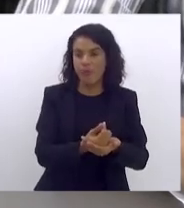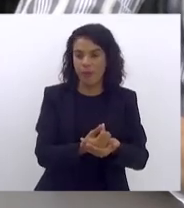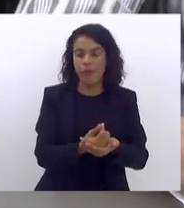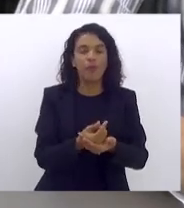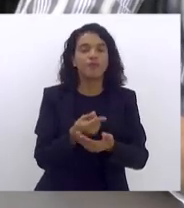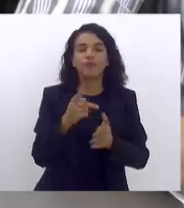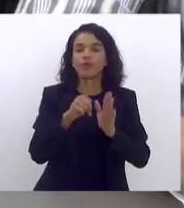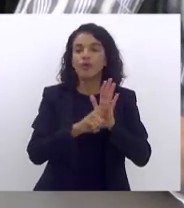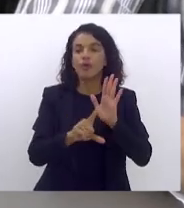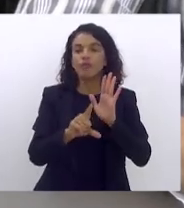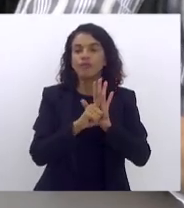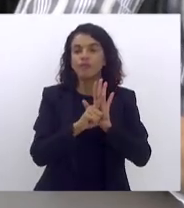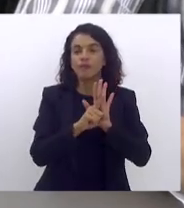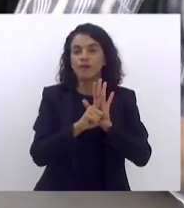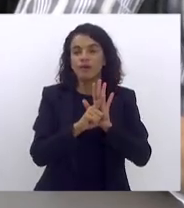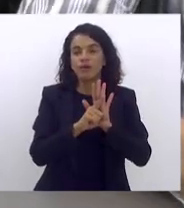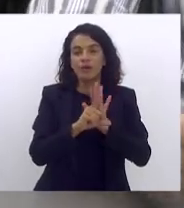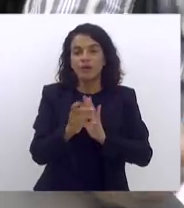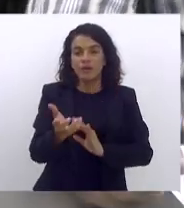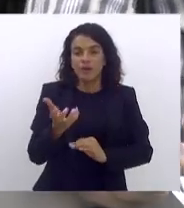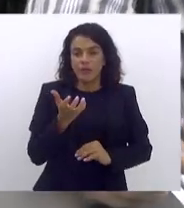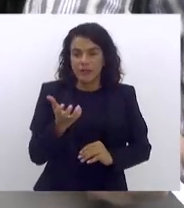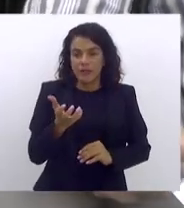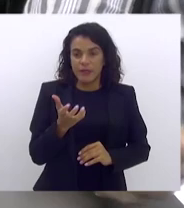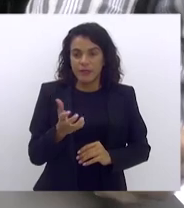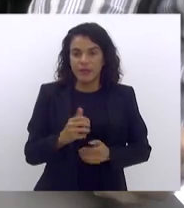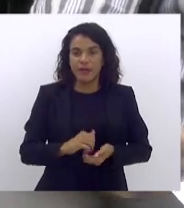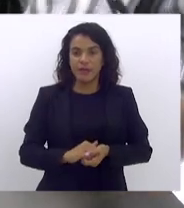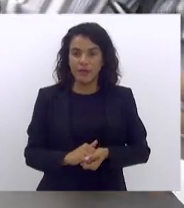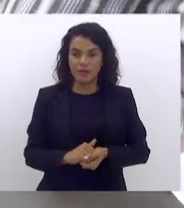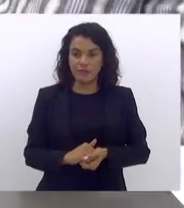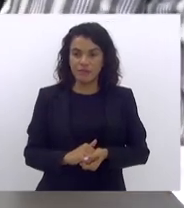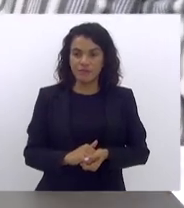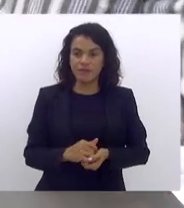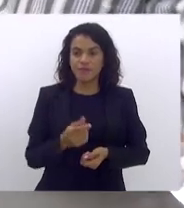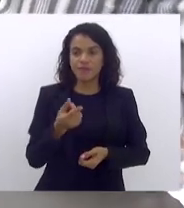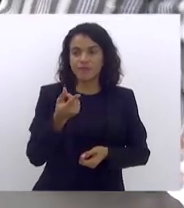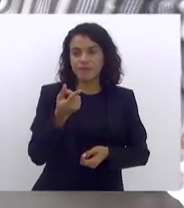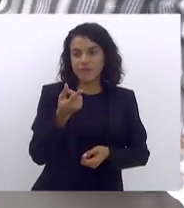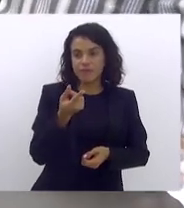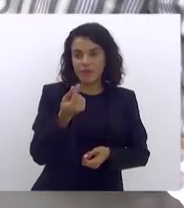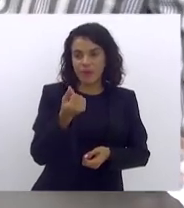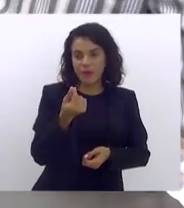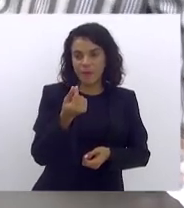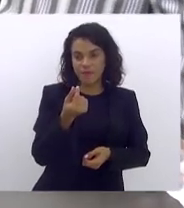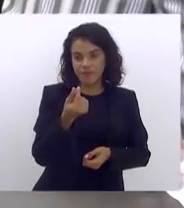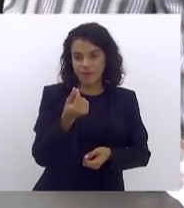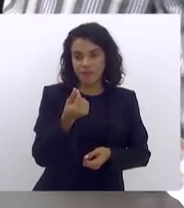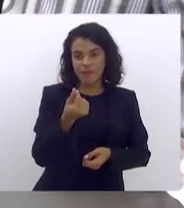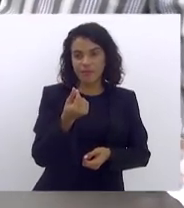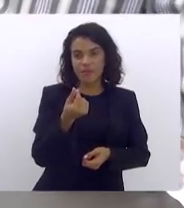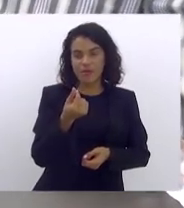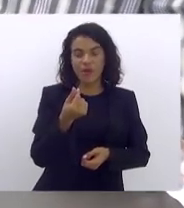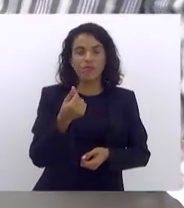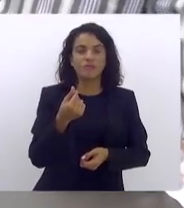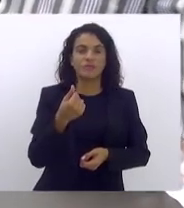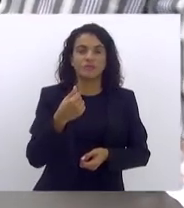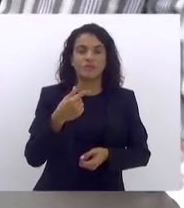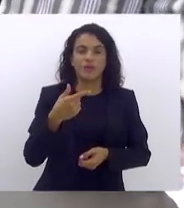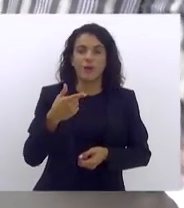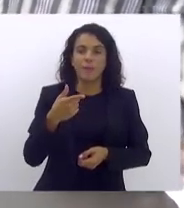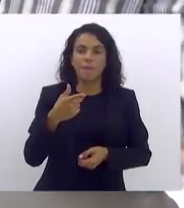o projeto queria, que era taxas e emolumentos de tradução juramentada